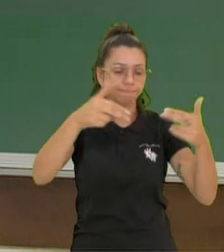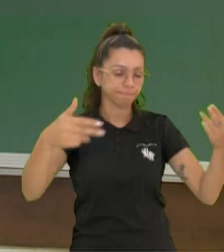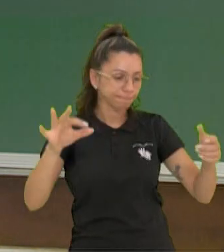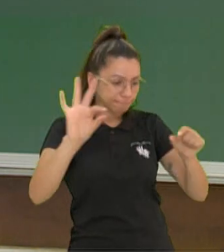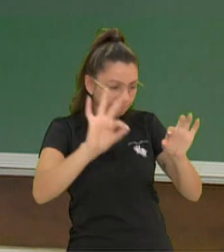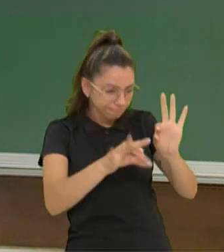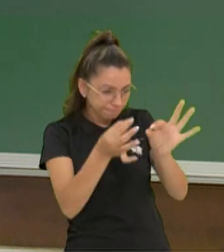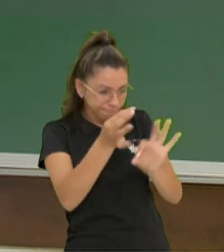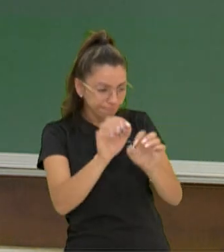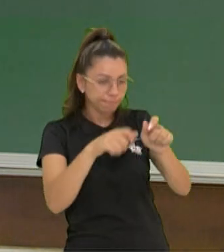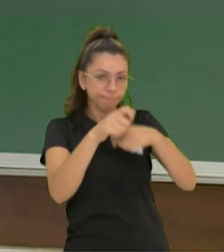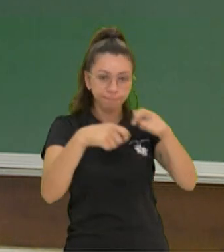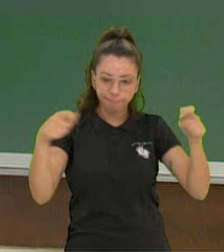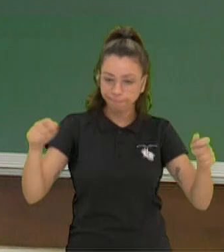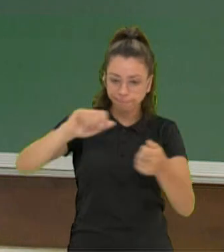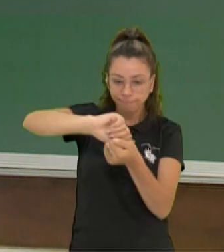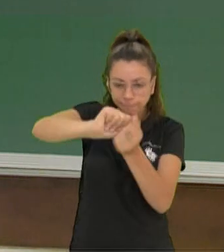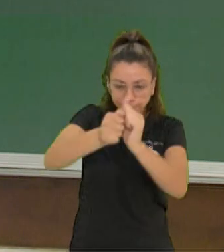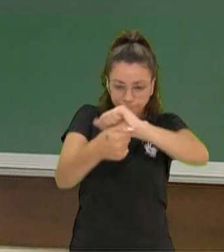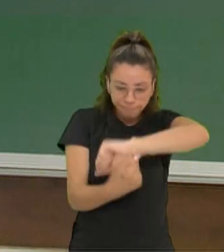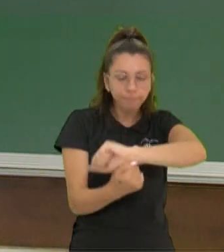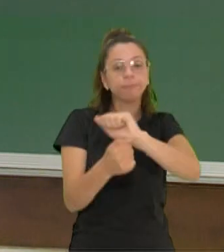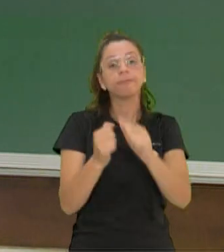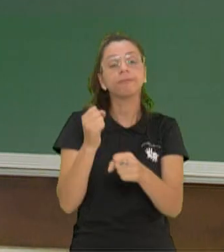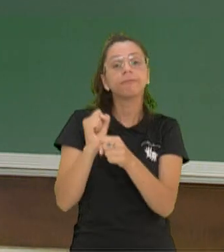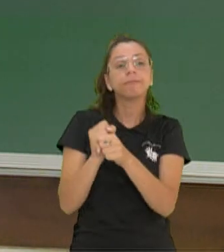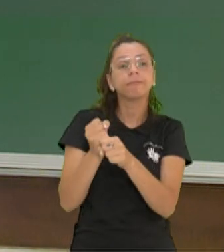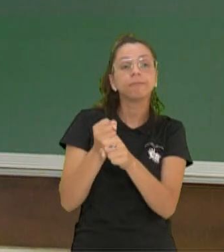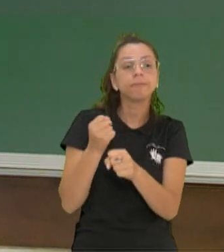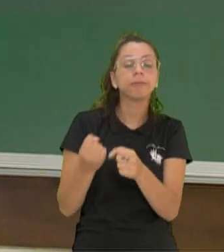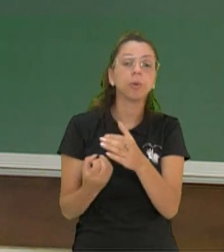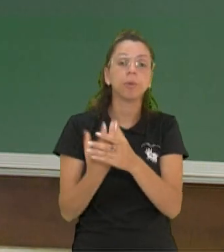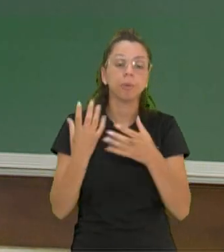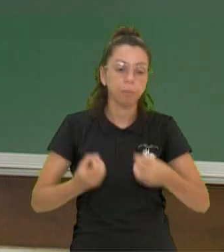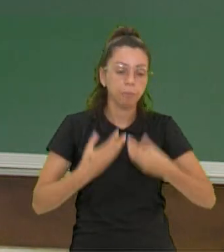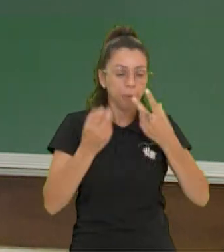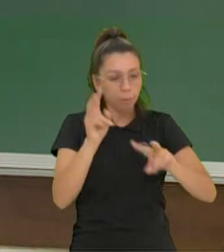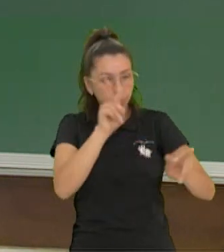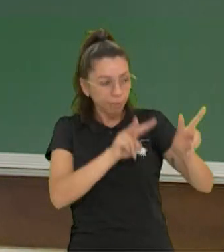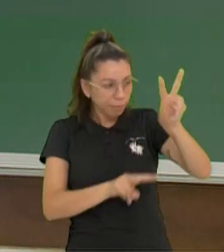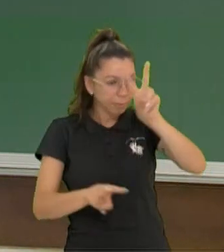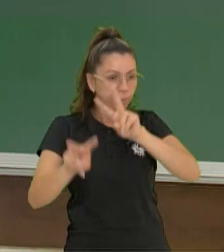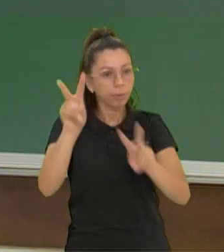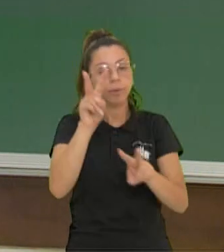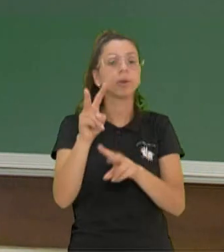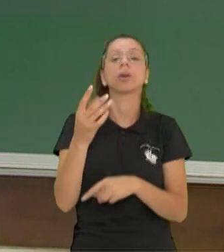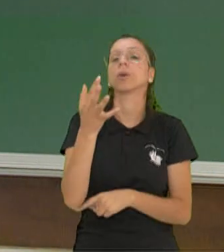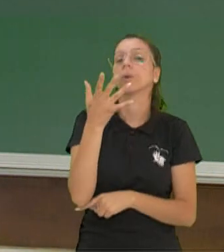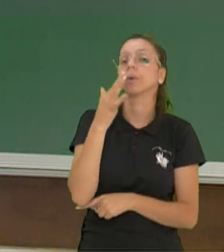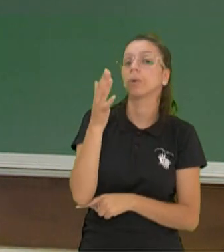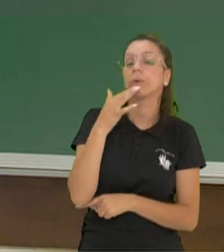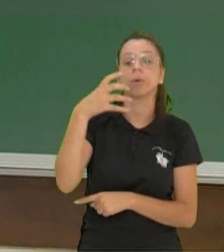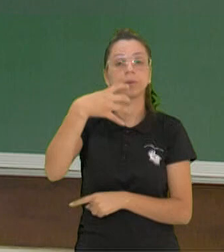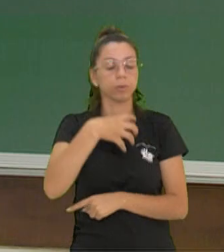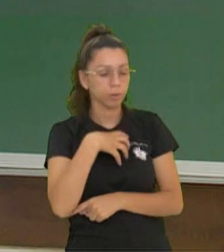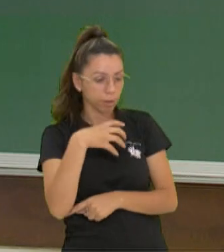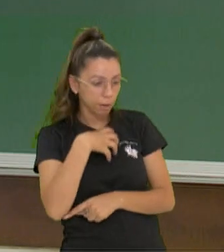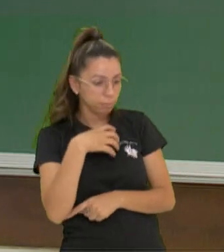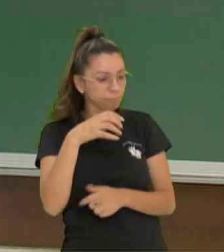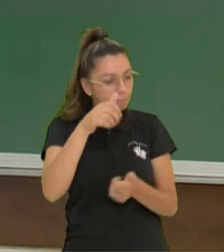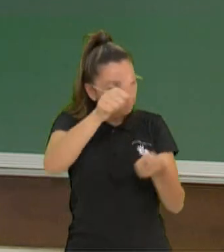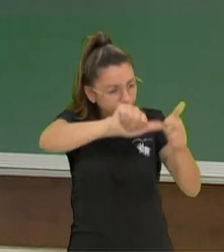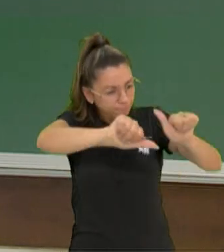costurados, amarrados, torcidos, em construções que formam poemas visuais repletos de cores, formas,